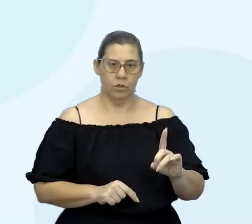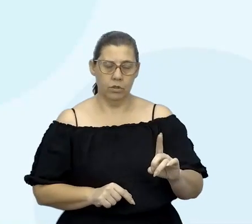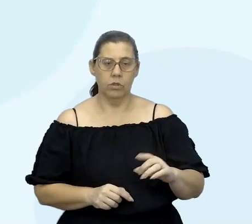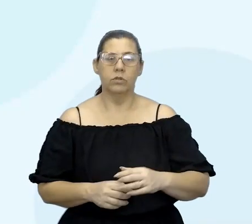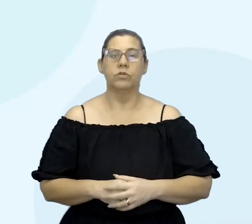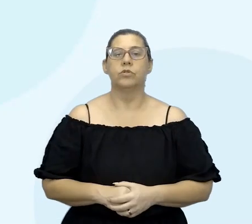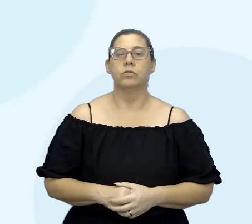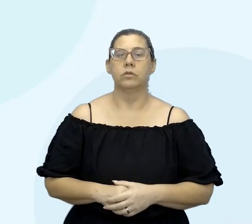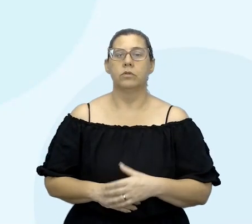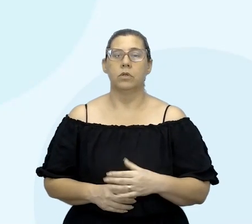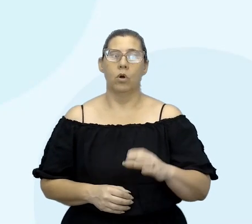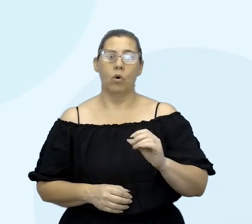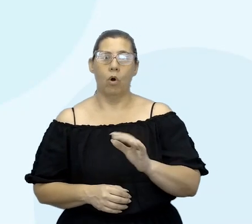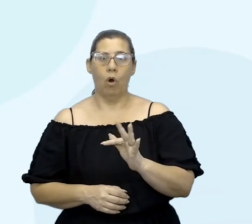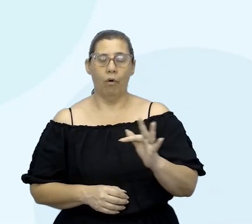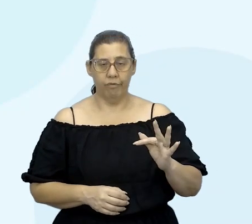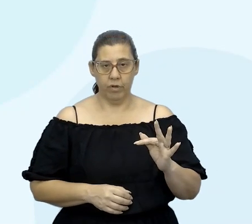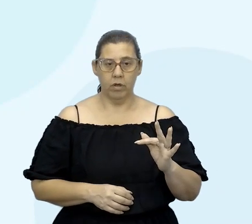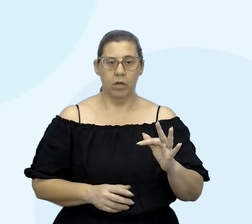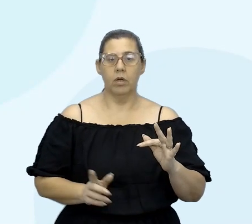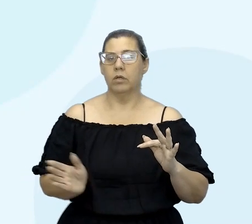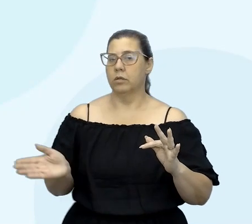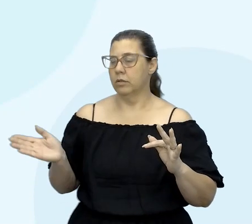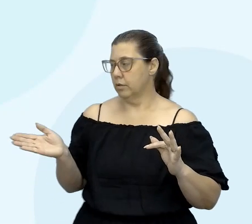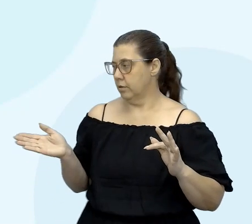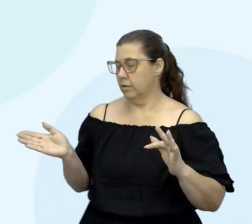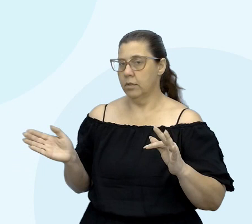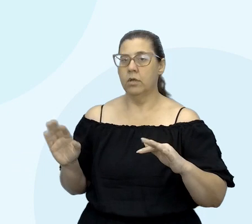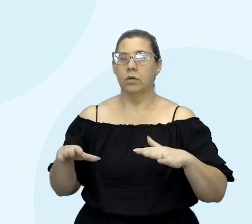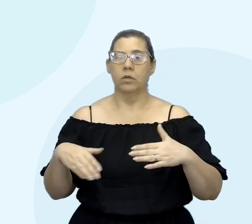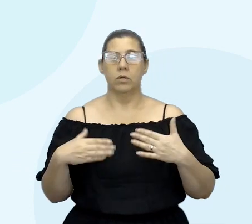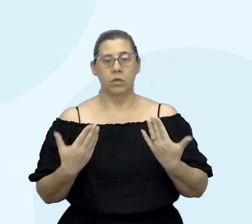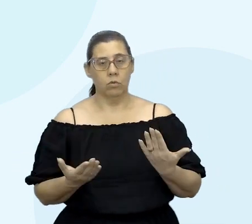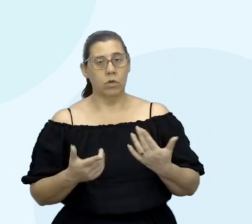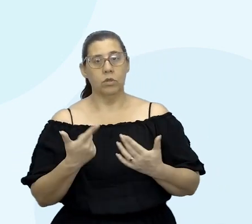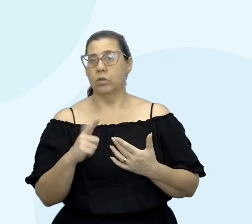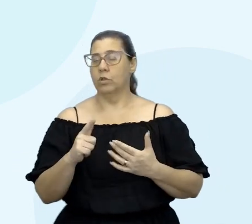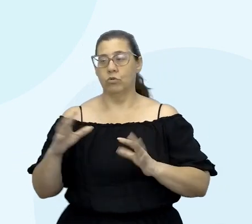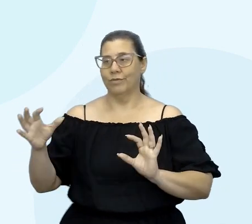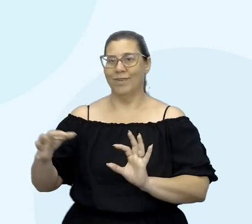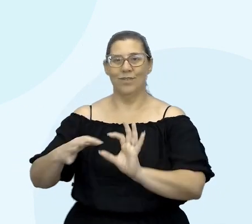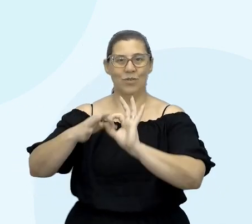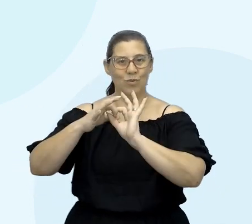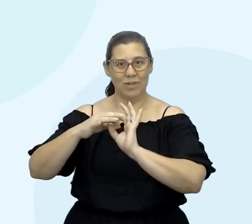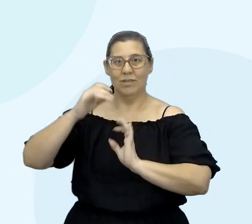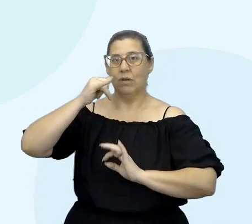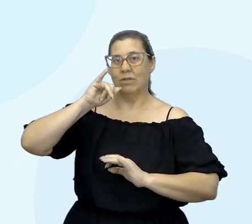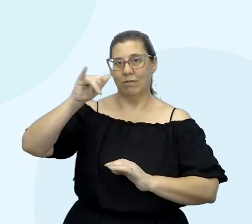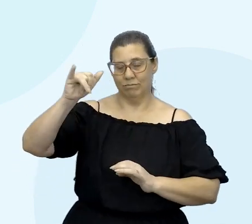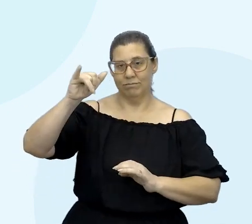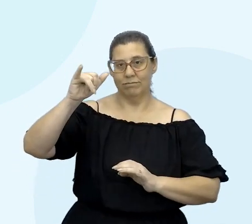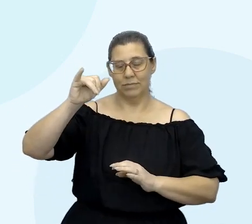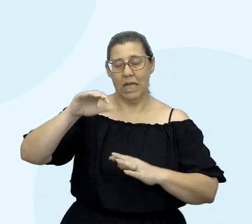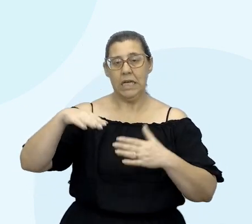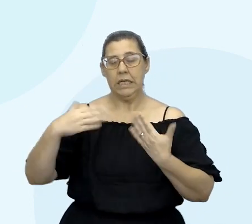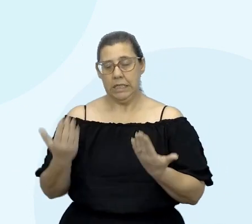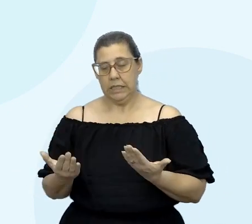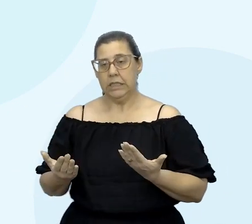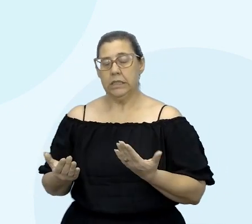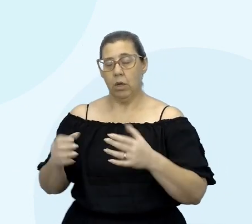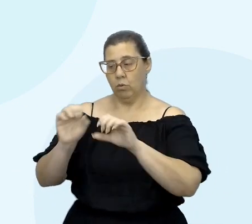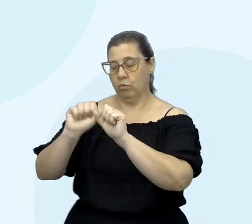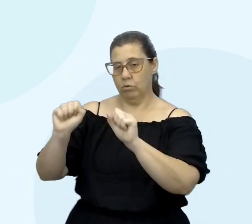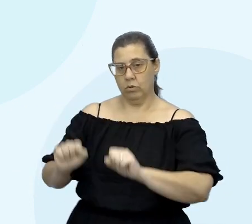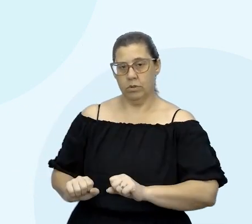então, o off-grid vai ocorrer quando? Quando a construção não estiver ligada à rede elétrica, portanto, o sistema